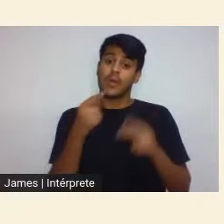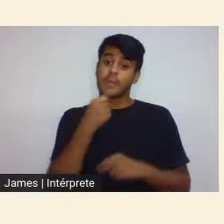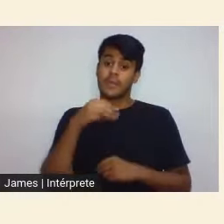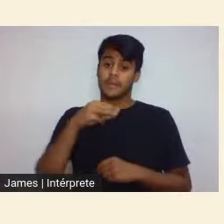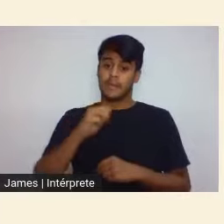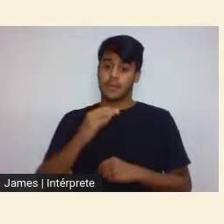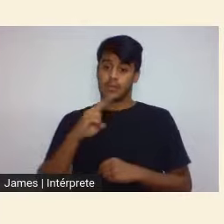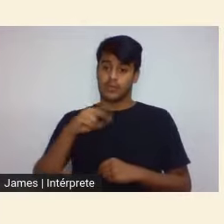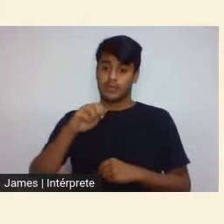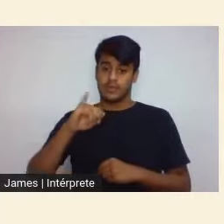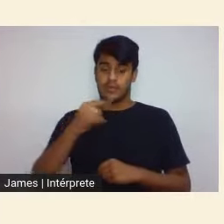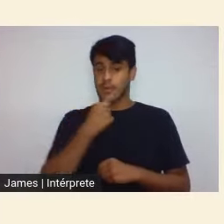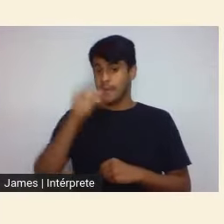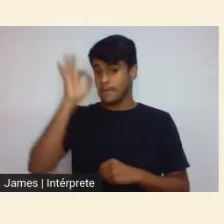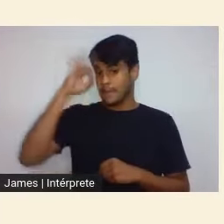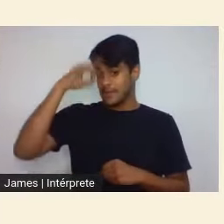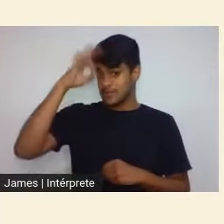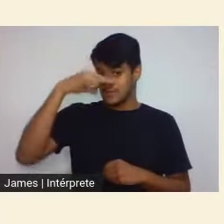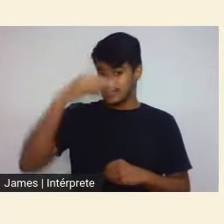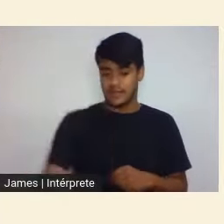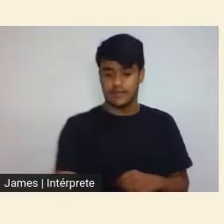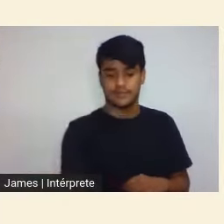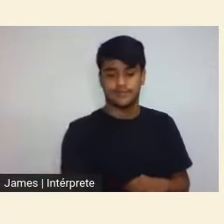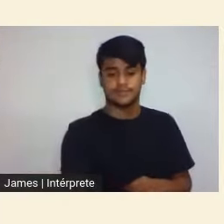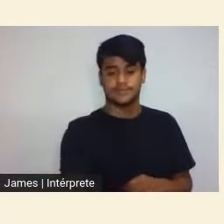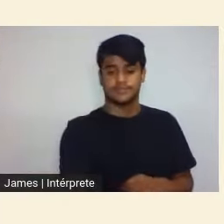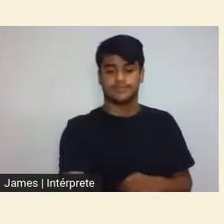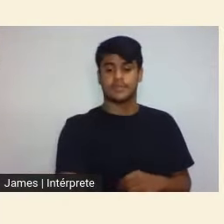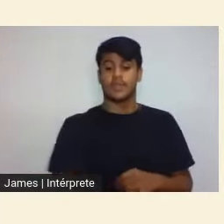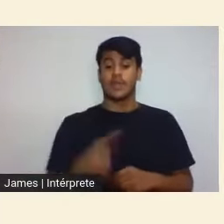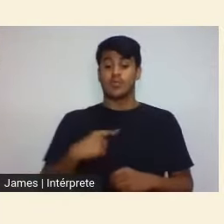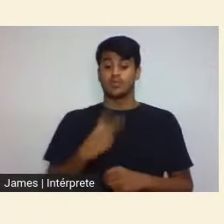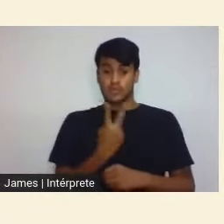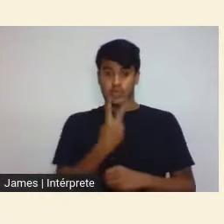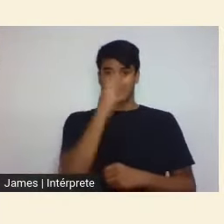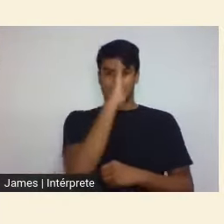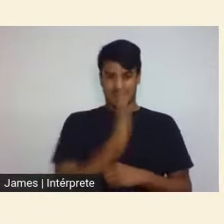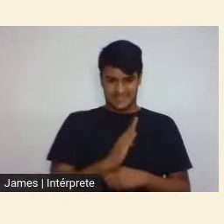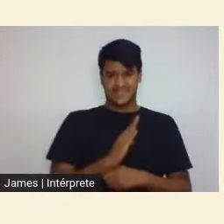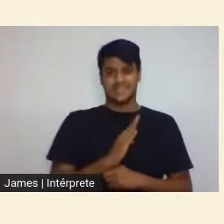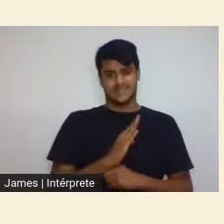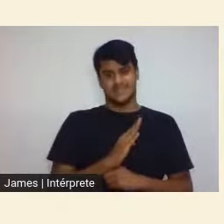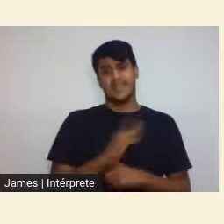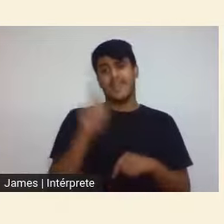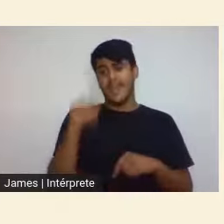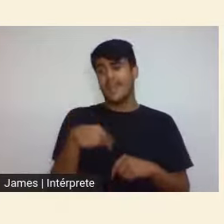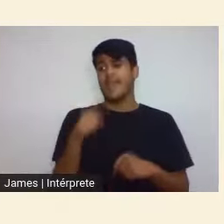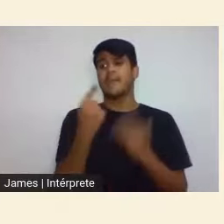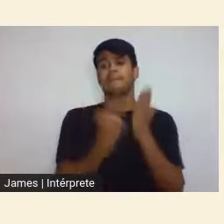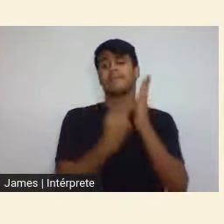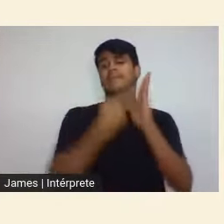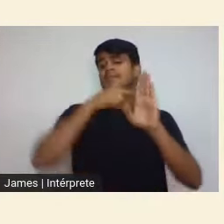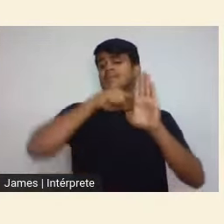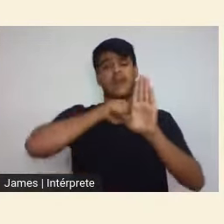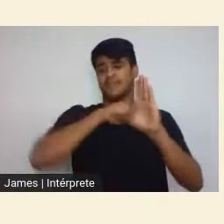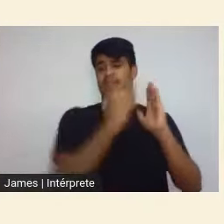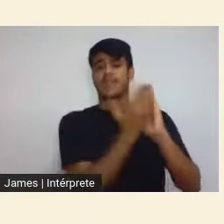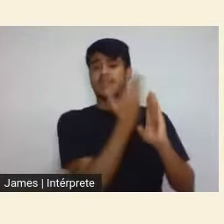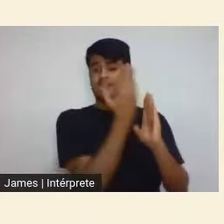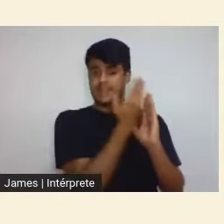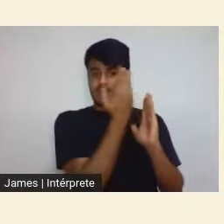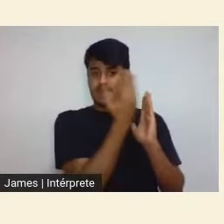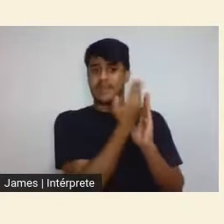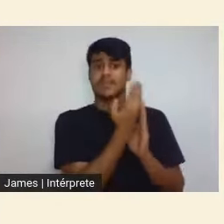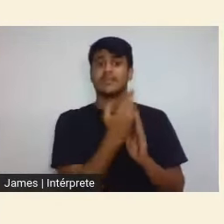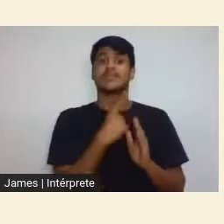Andrade. Os Dois Brasis, de Jacques Lambert, é felizmente mais uma metáfora literária vista sob o